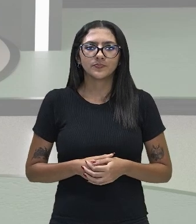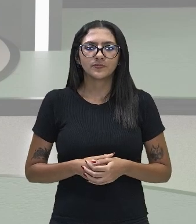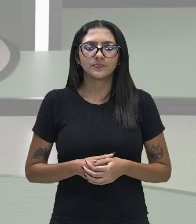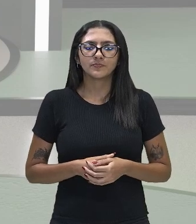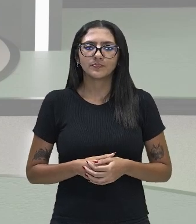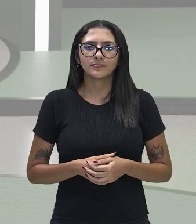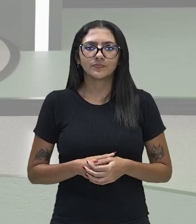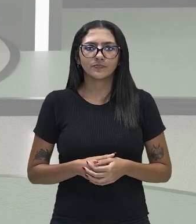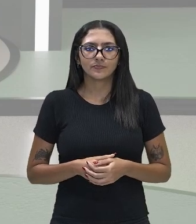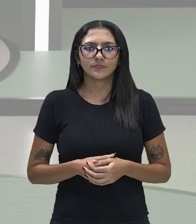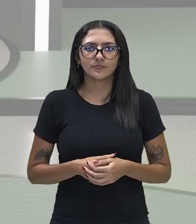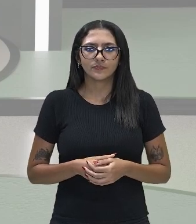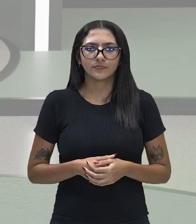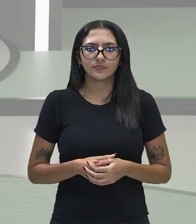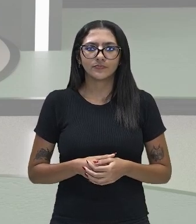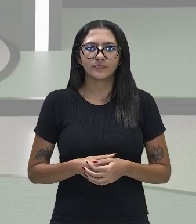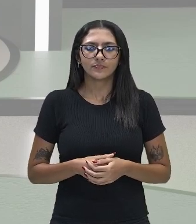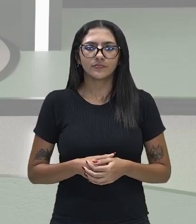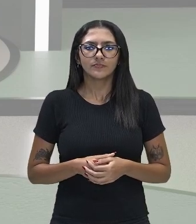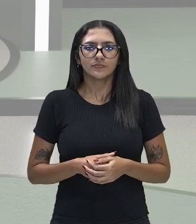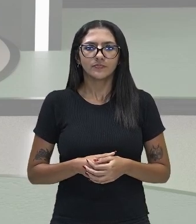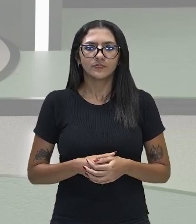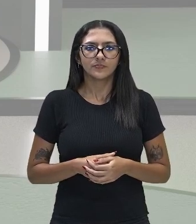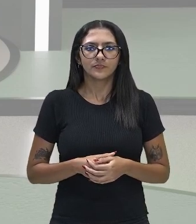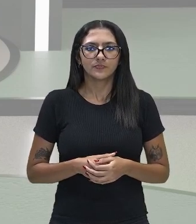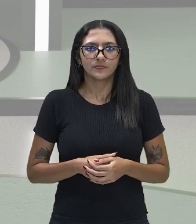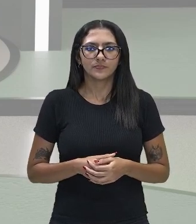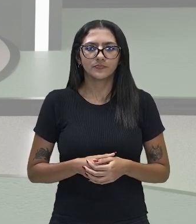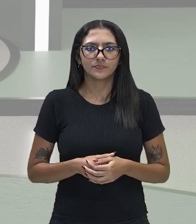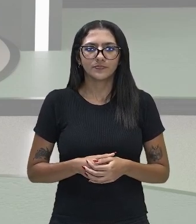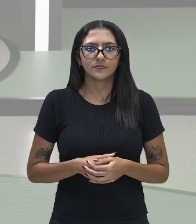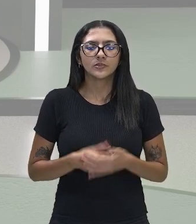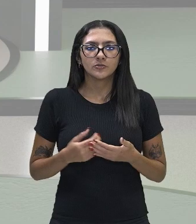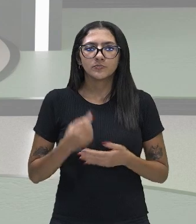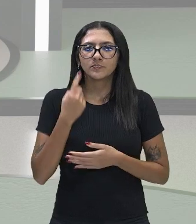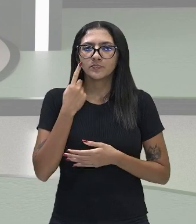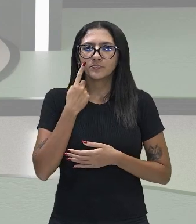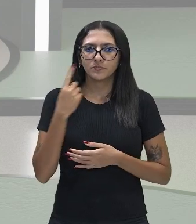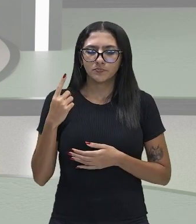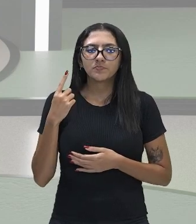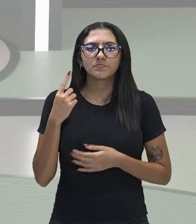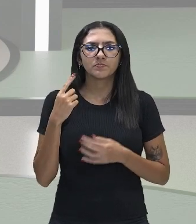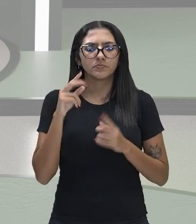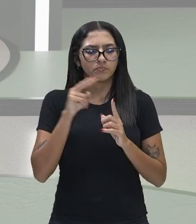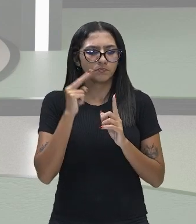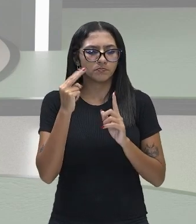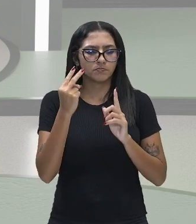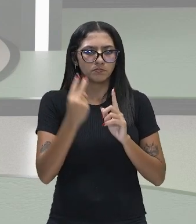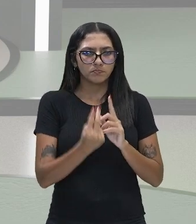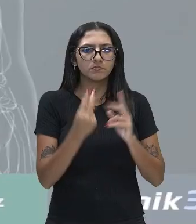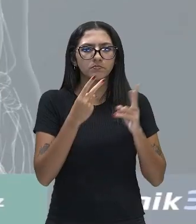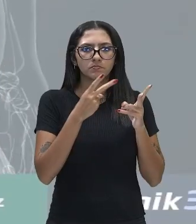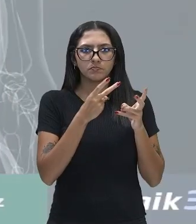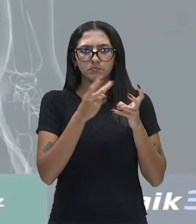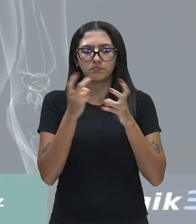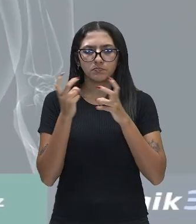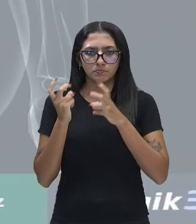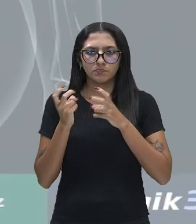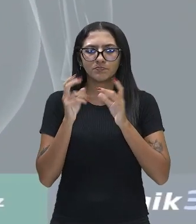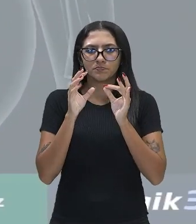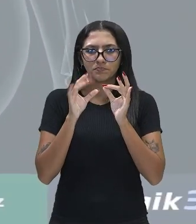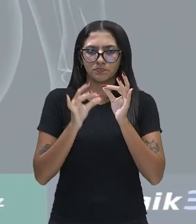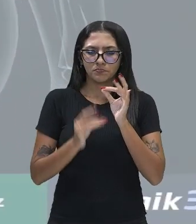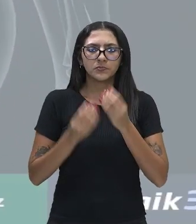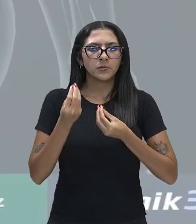Então, aí nós temos a visão, né, da criança